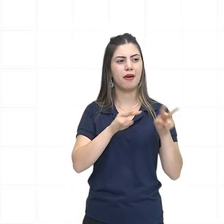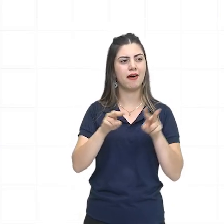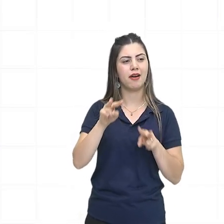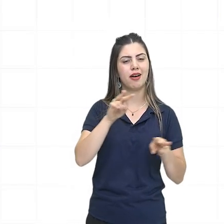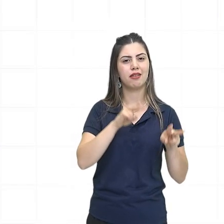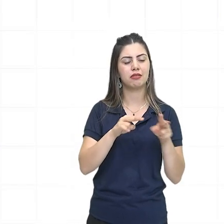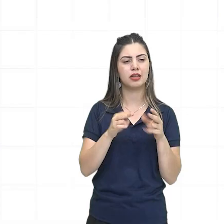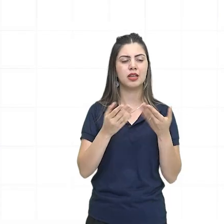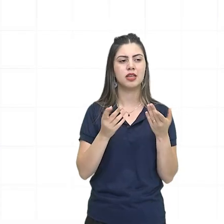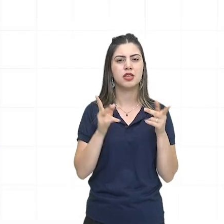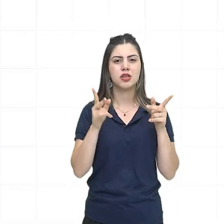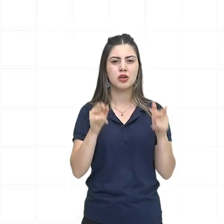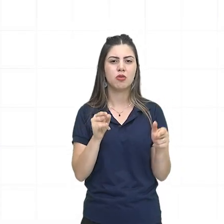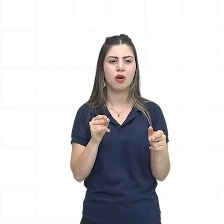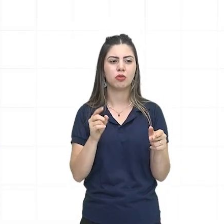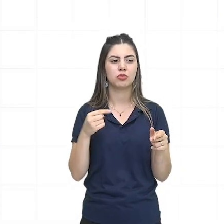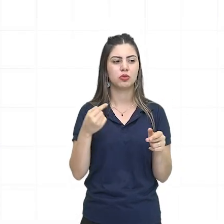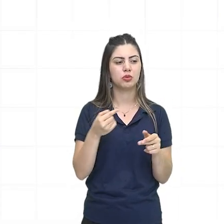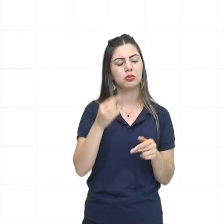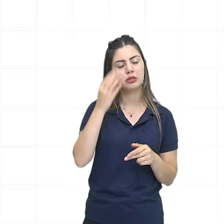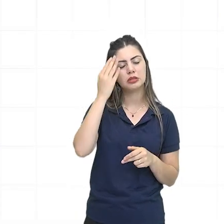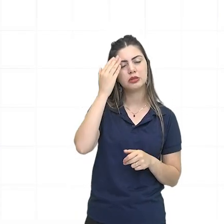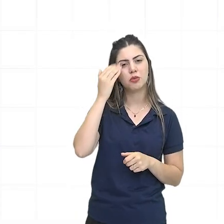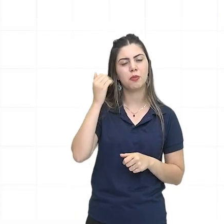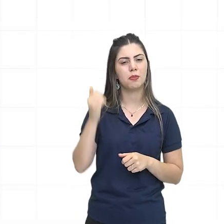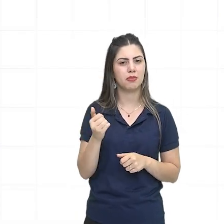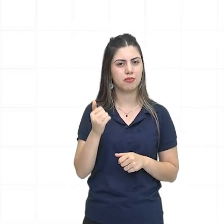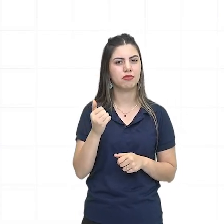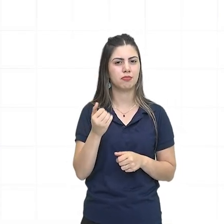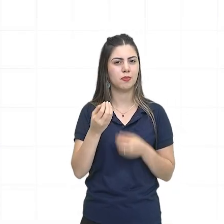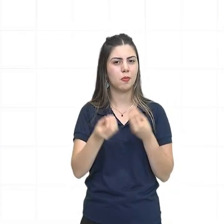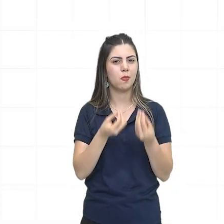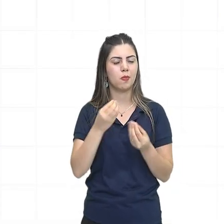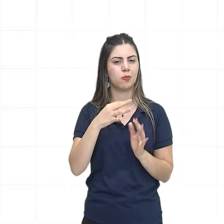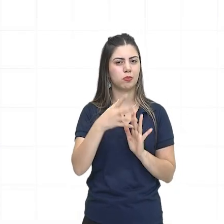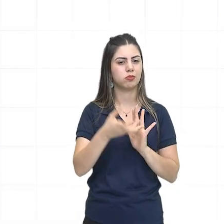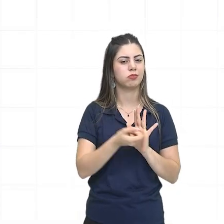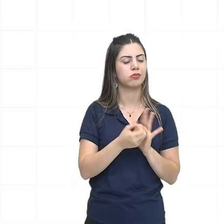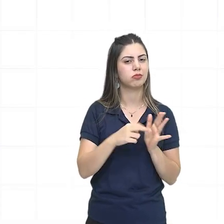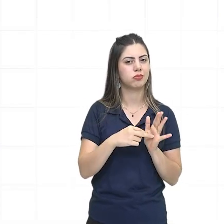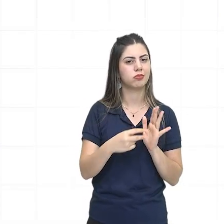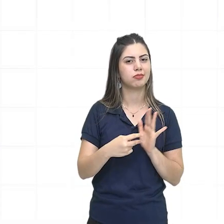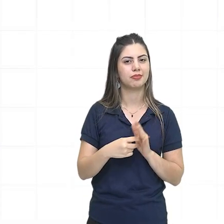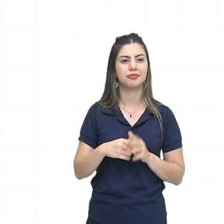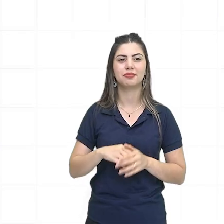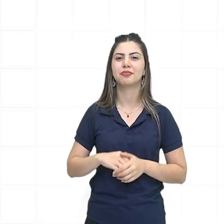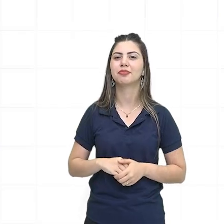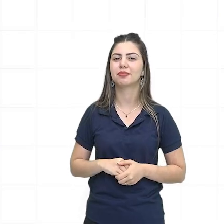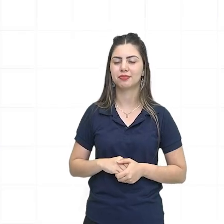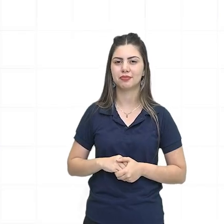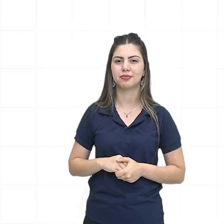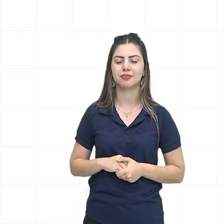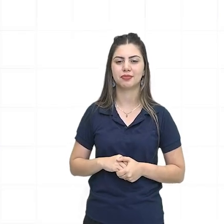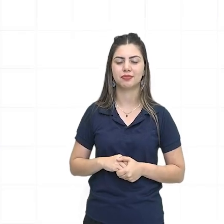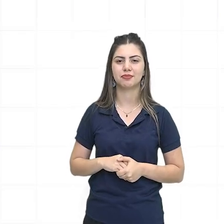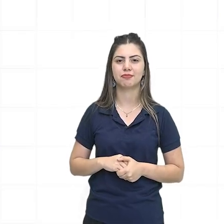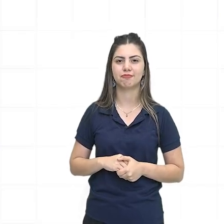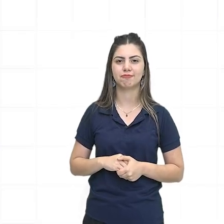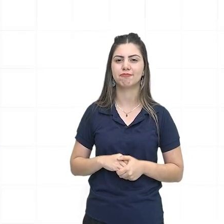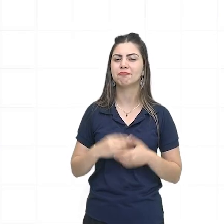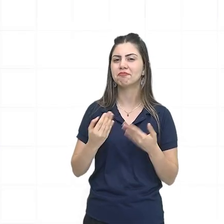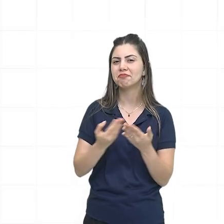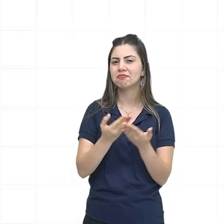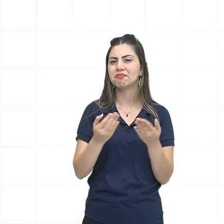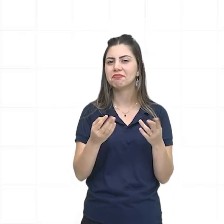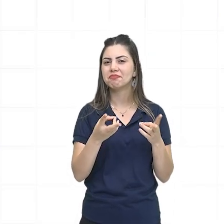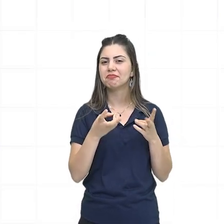parte palpável de nossas vidas diárias. Então, no fundo, a religião ela